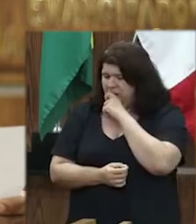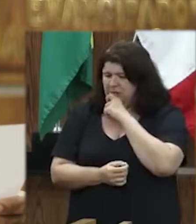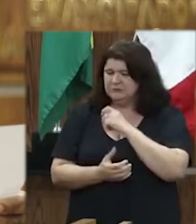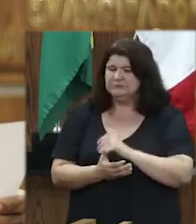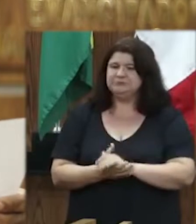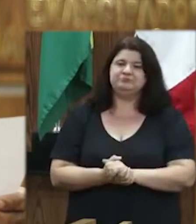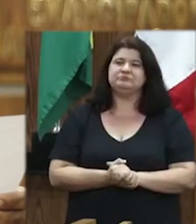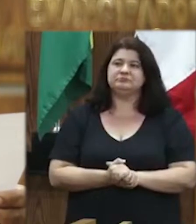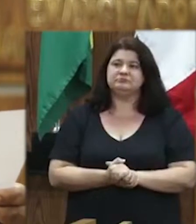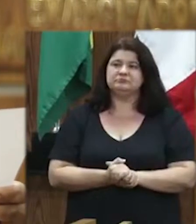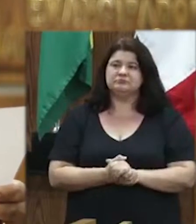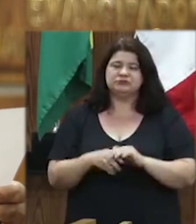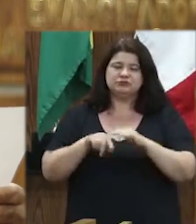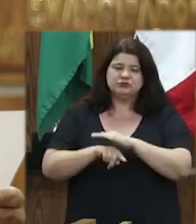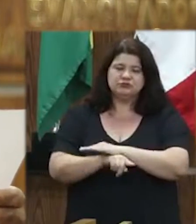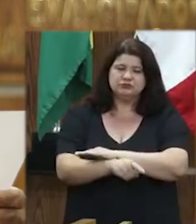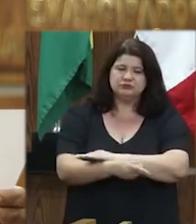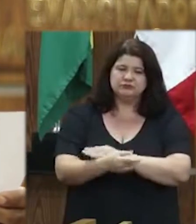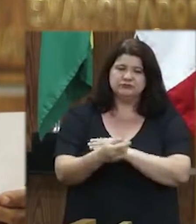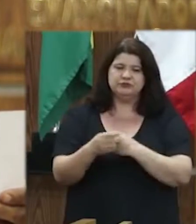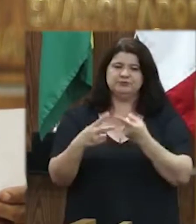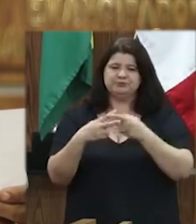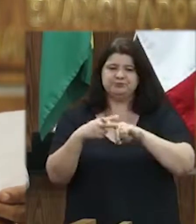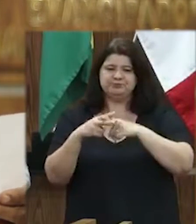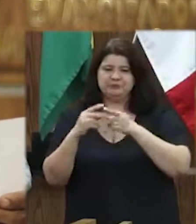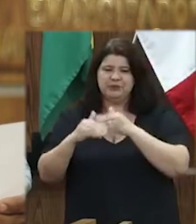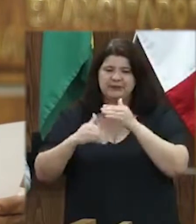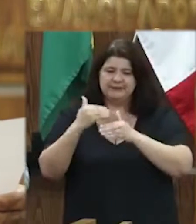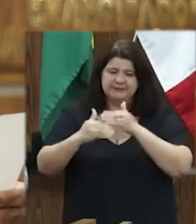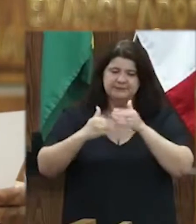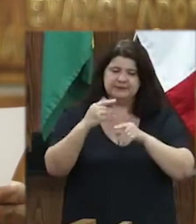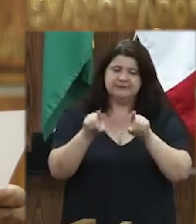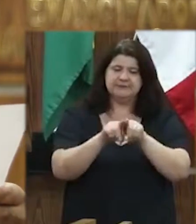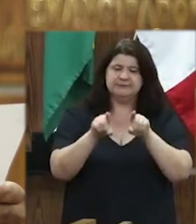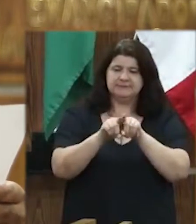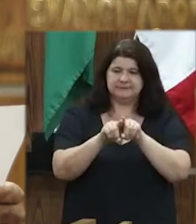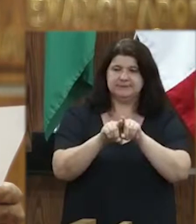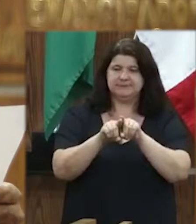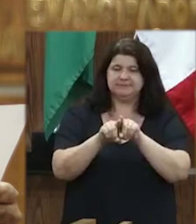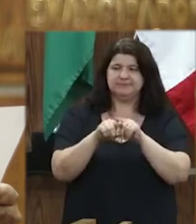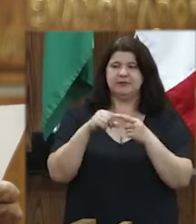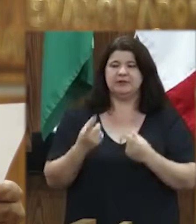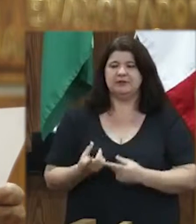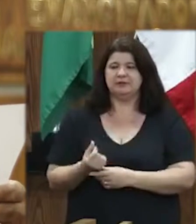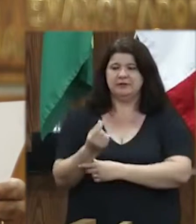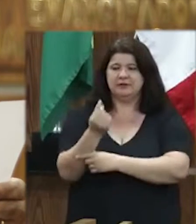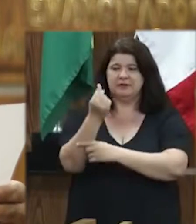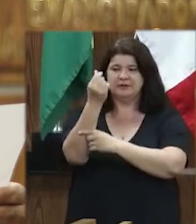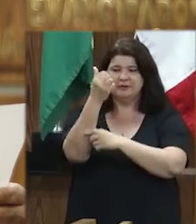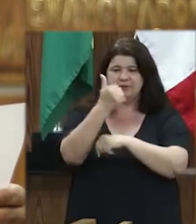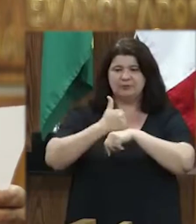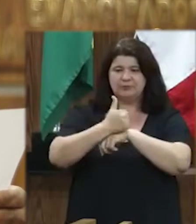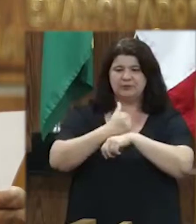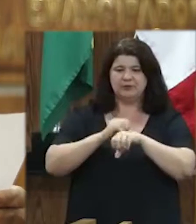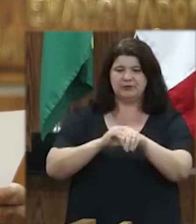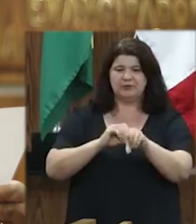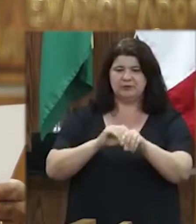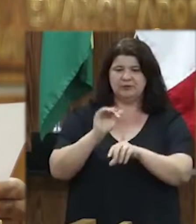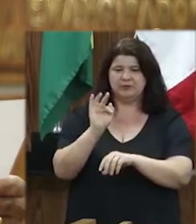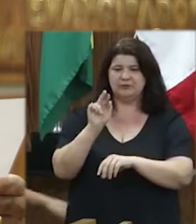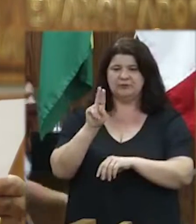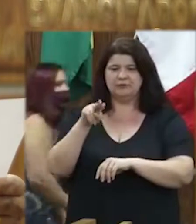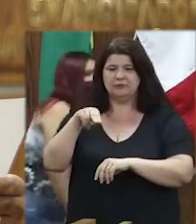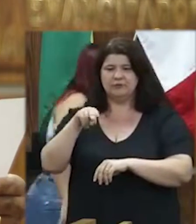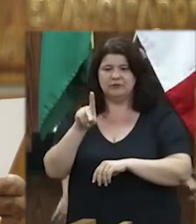O novo Fundo de Manutenção e Desenvolvimento da Educação Básica e de Valorização dos Profissionais da Educação, o Fundeb,